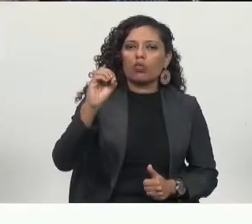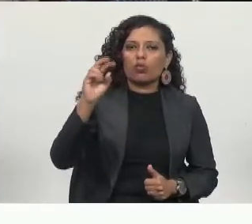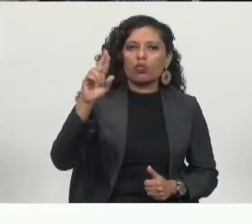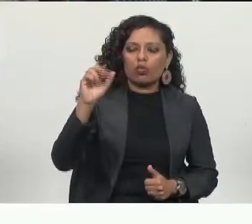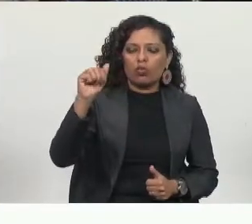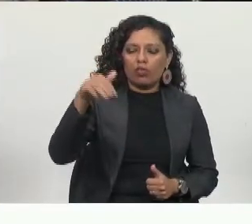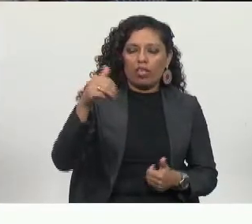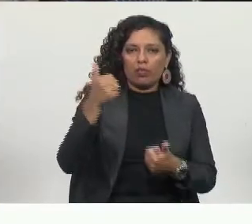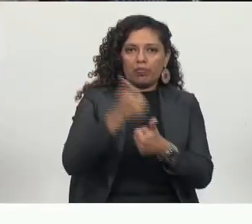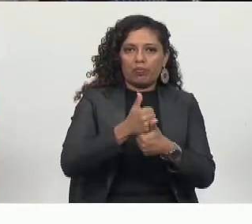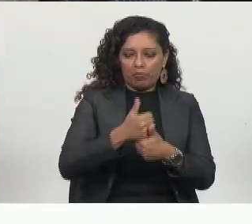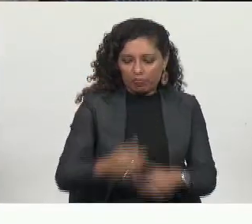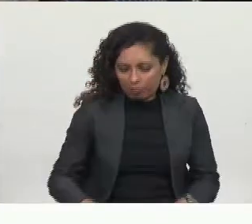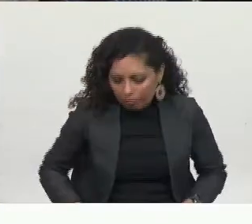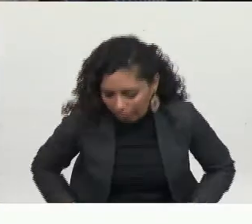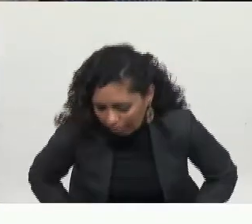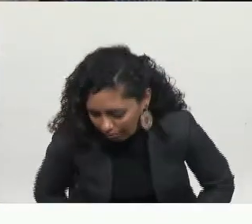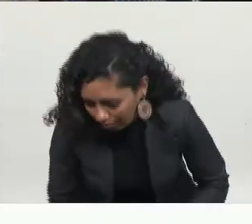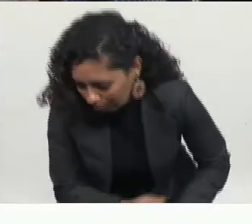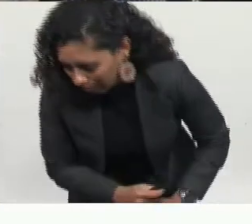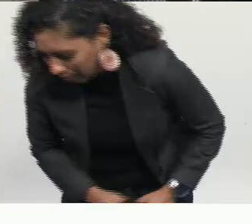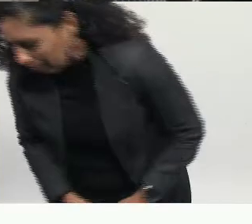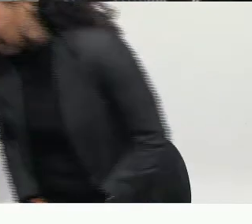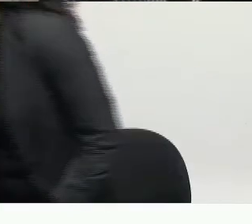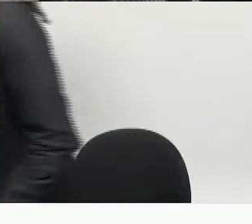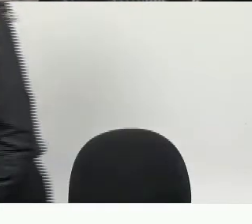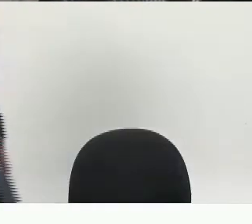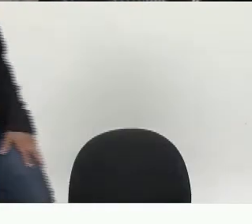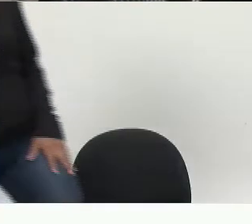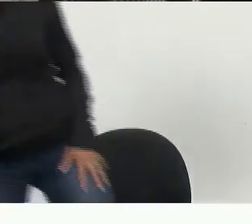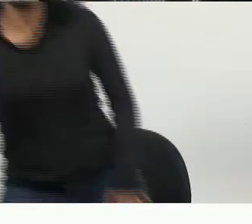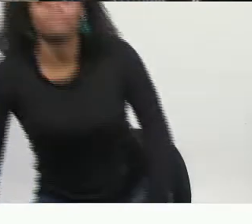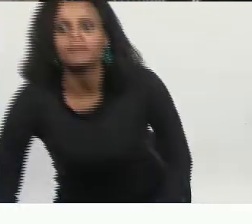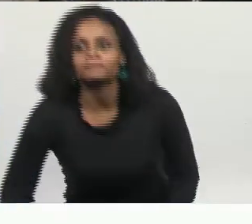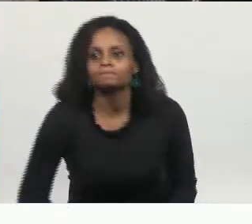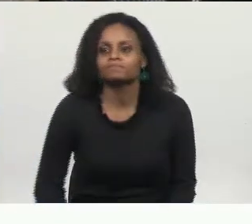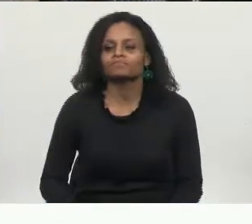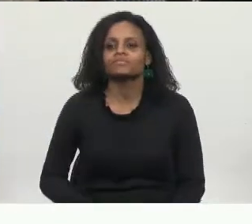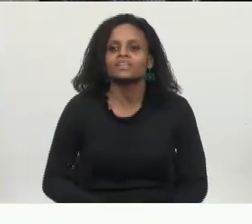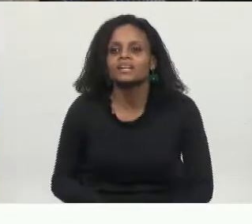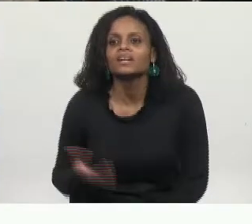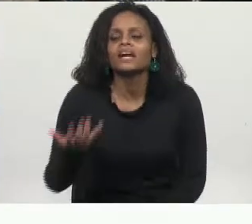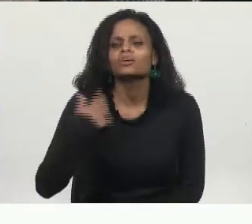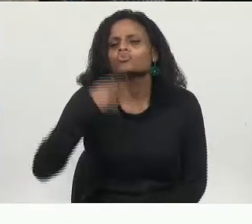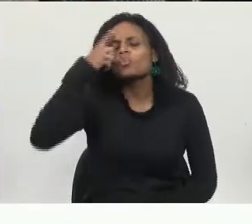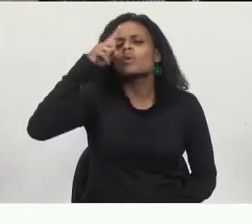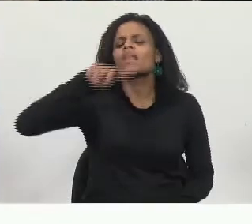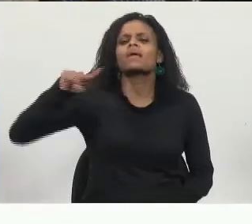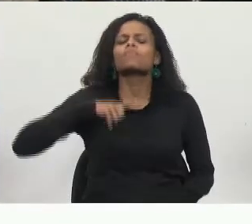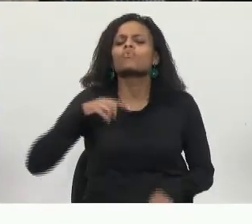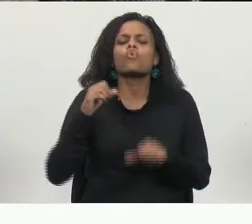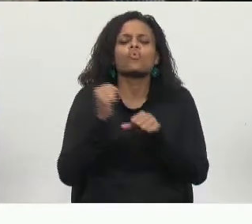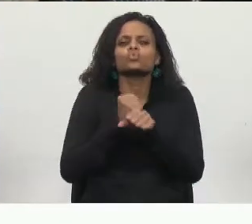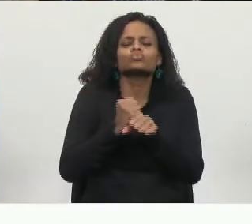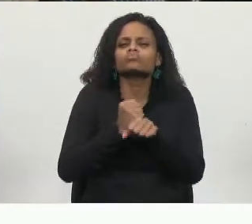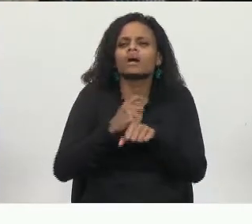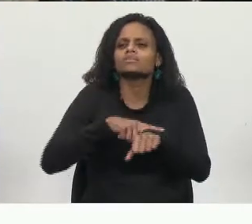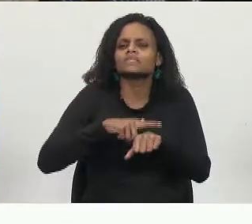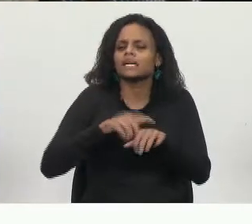Aí eu quero voltar, coronel. Eu não me lembro a época, certo?